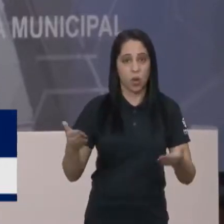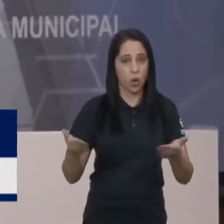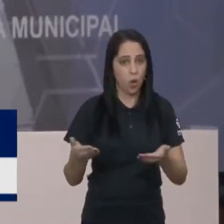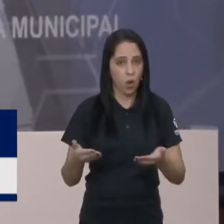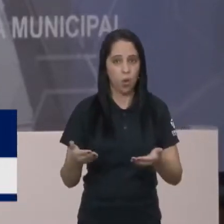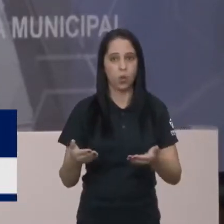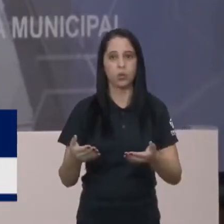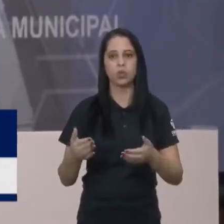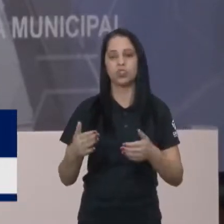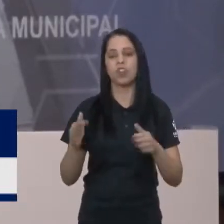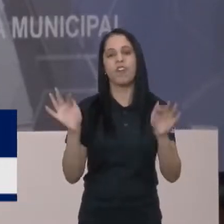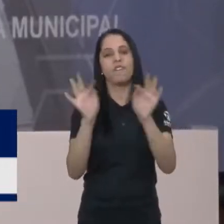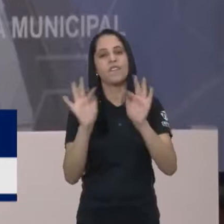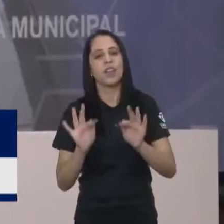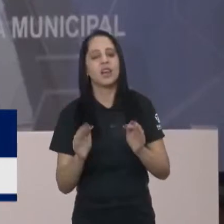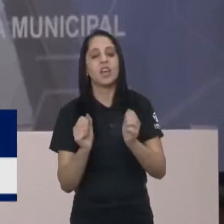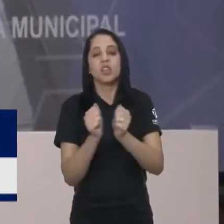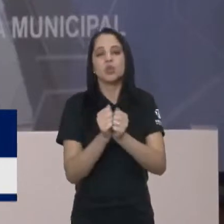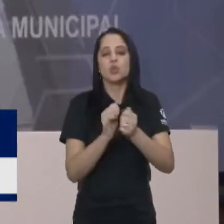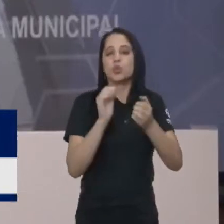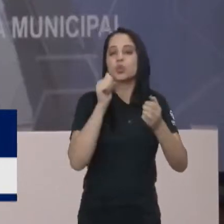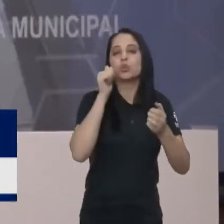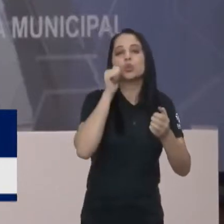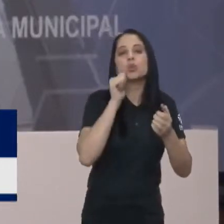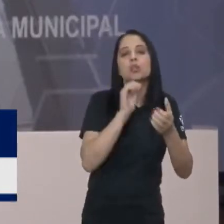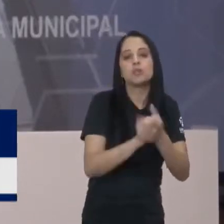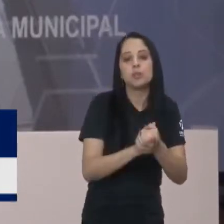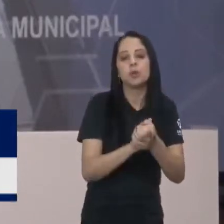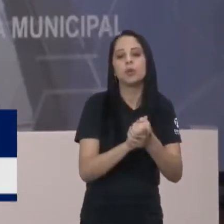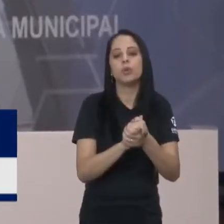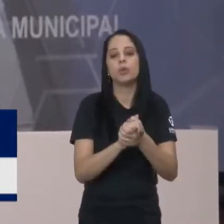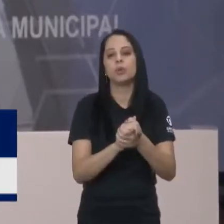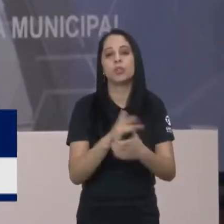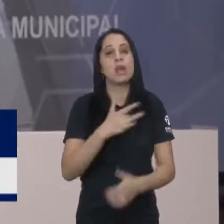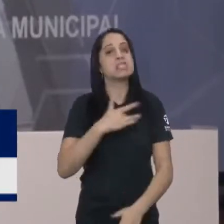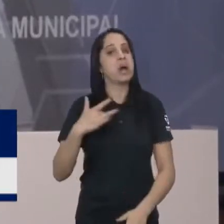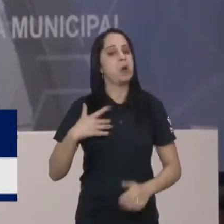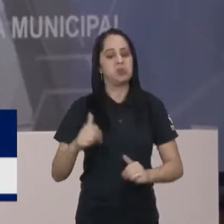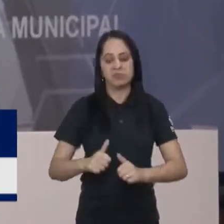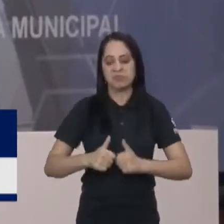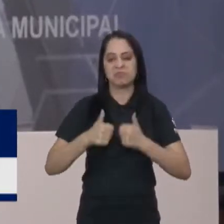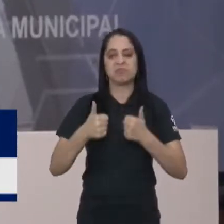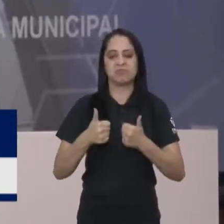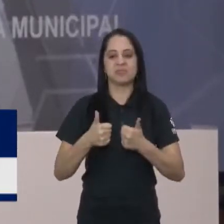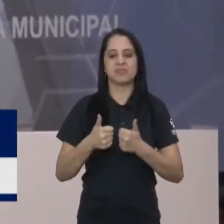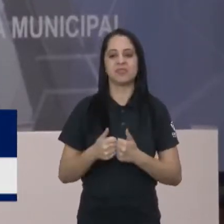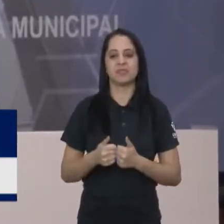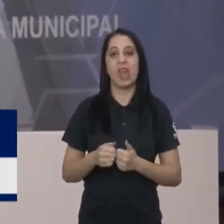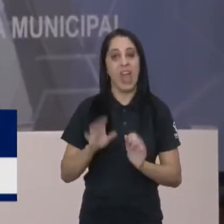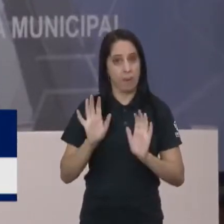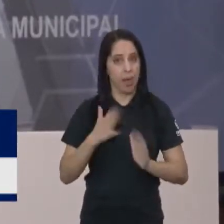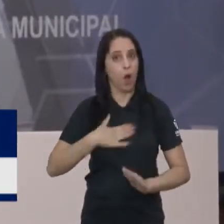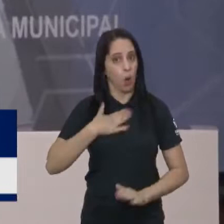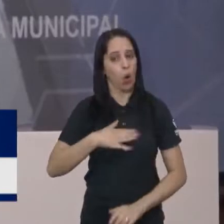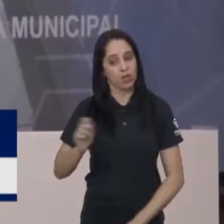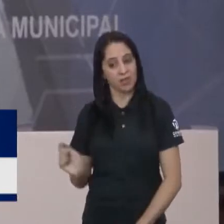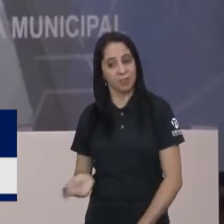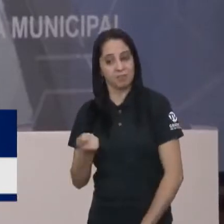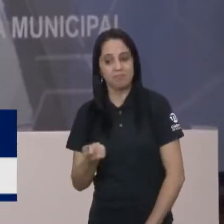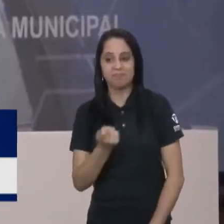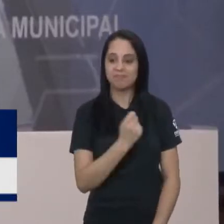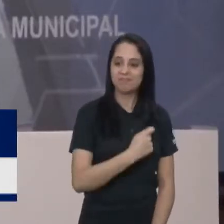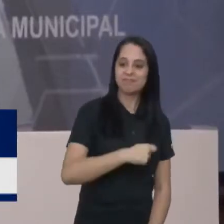sua aposentadoria ao lado da sua esposa, gozando de plena saúde, tenista.